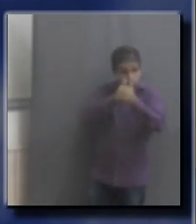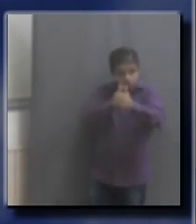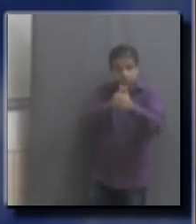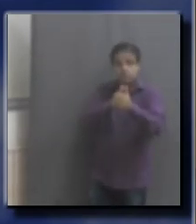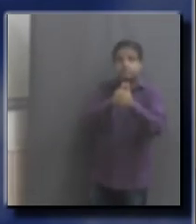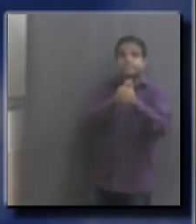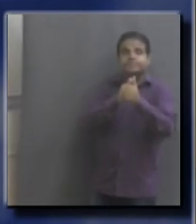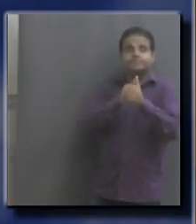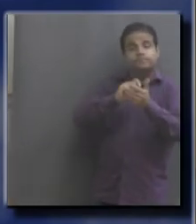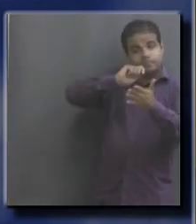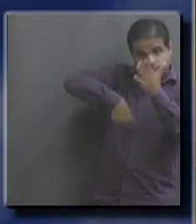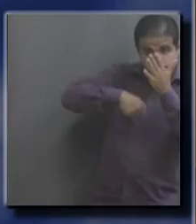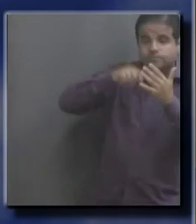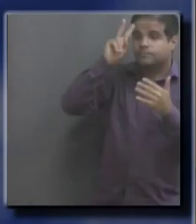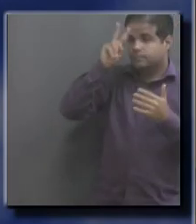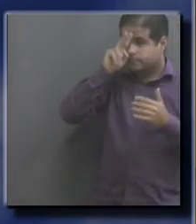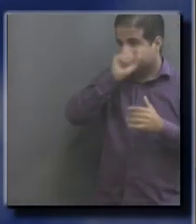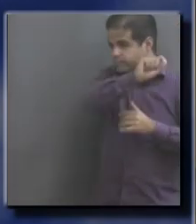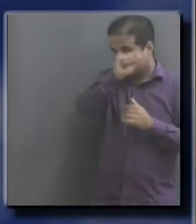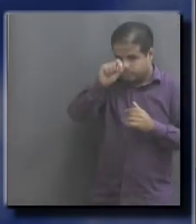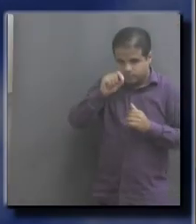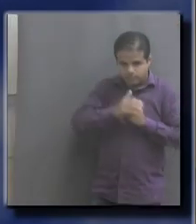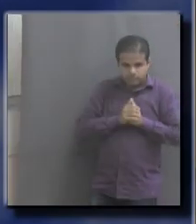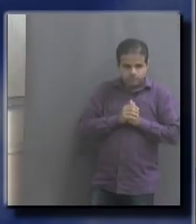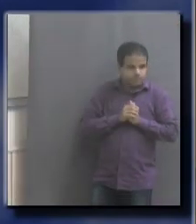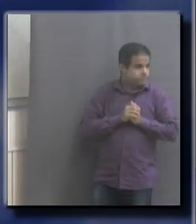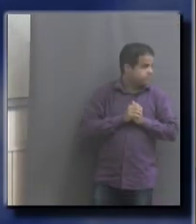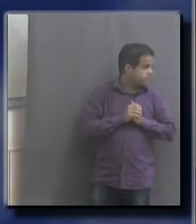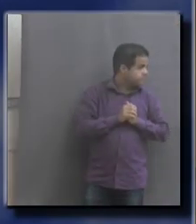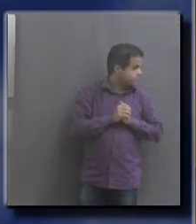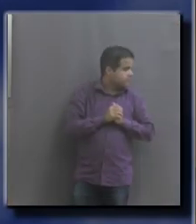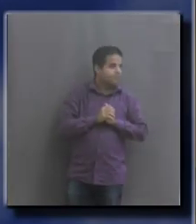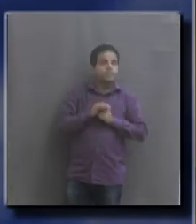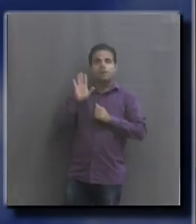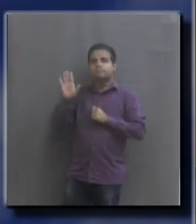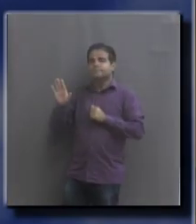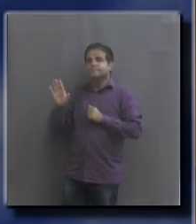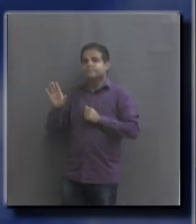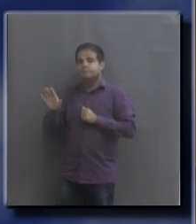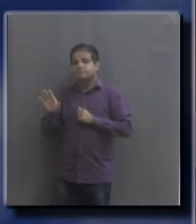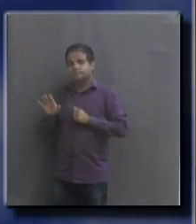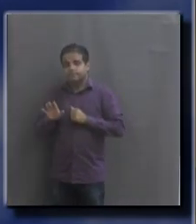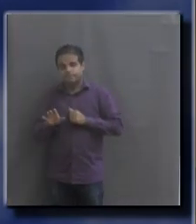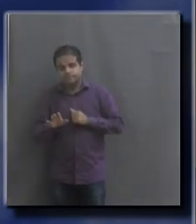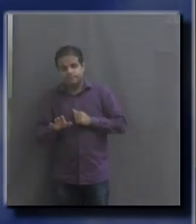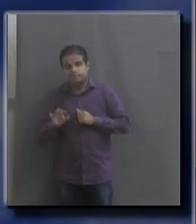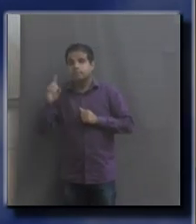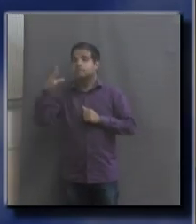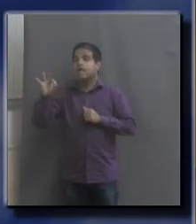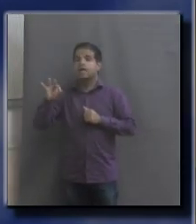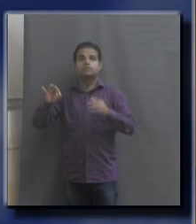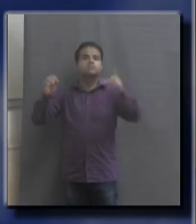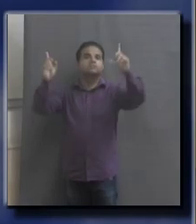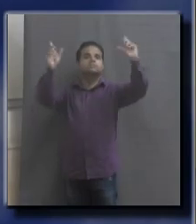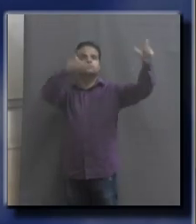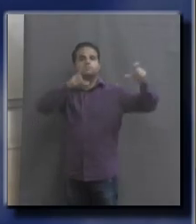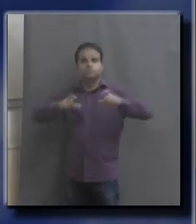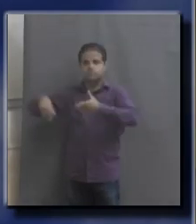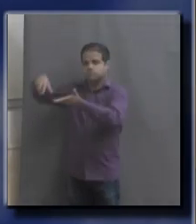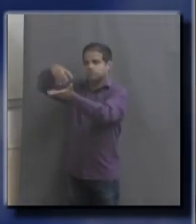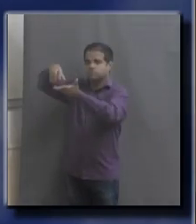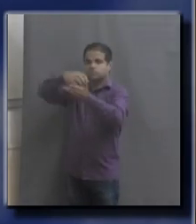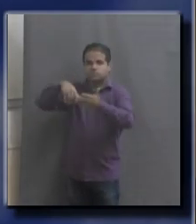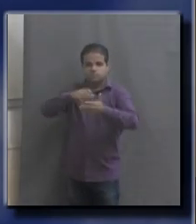para registrá-los. Perdi aqui nos meus papéis. Achei. Né, são 10 polos de transmissão. Vale